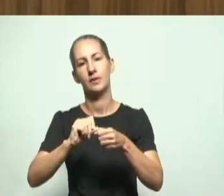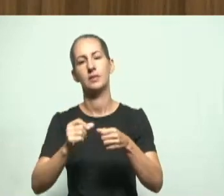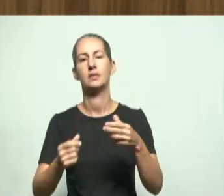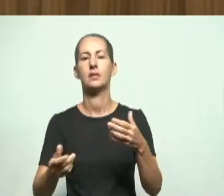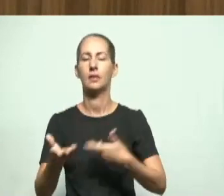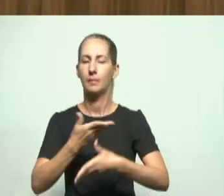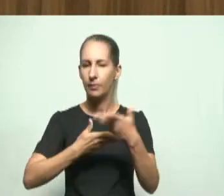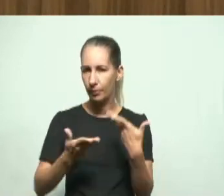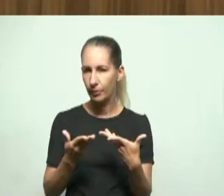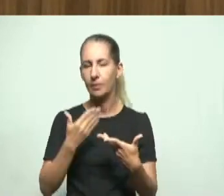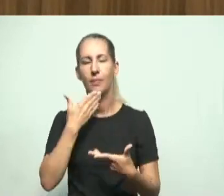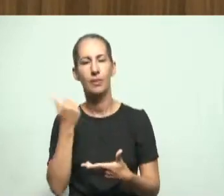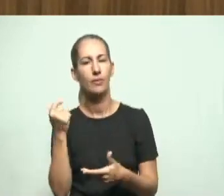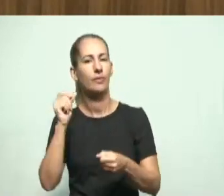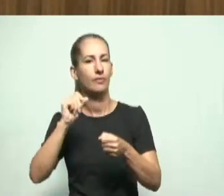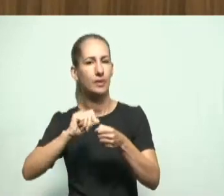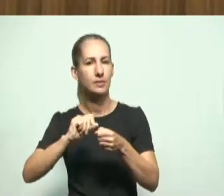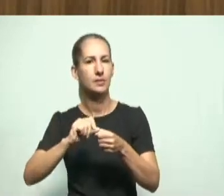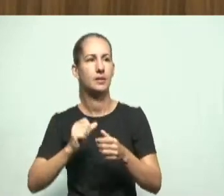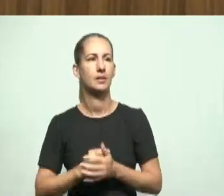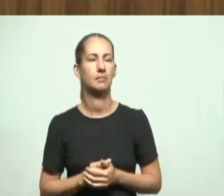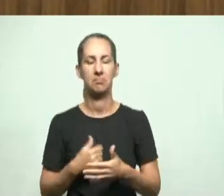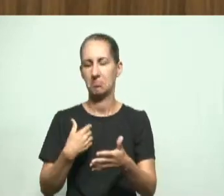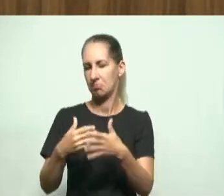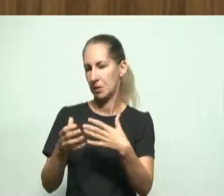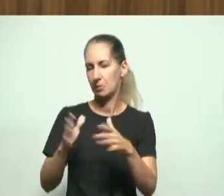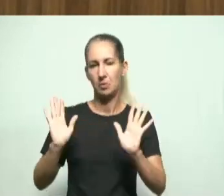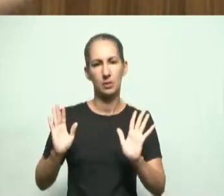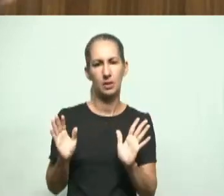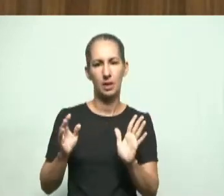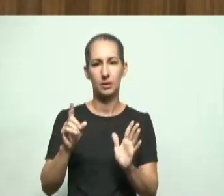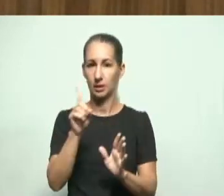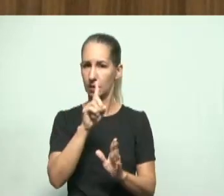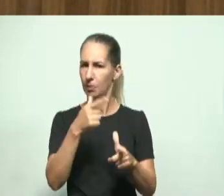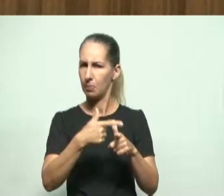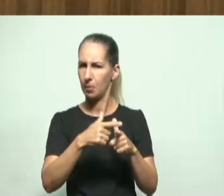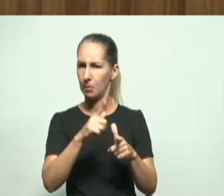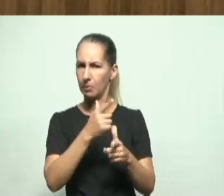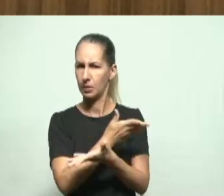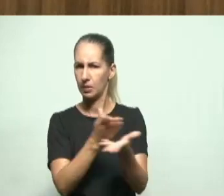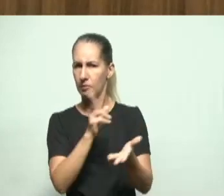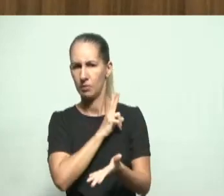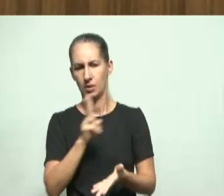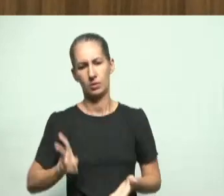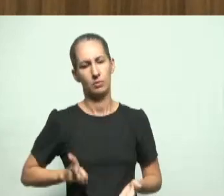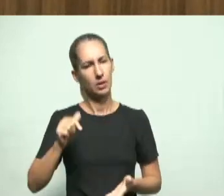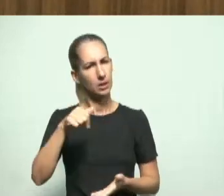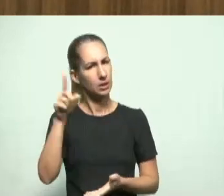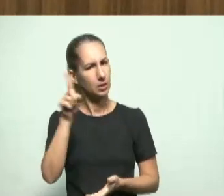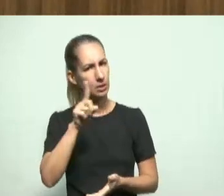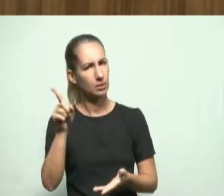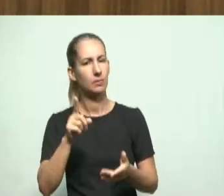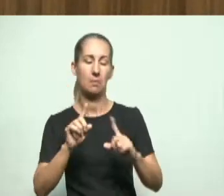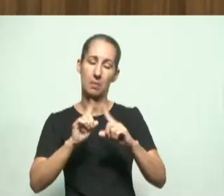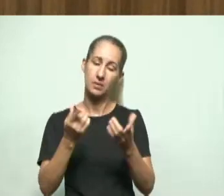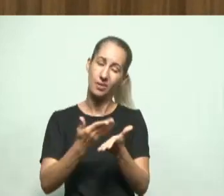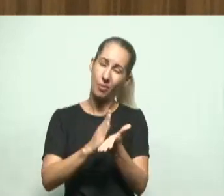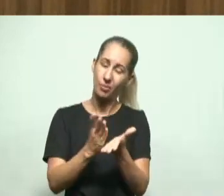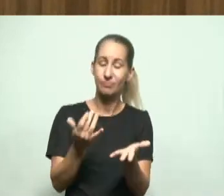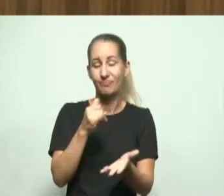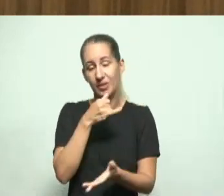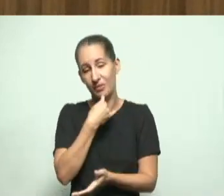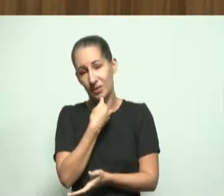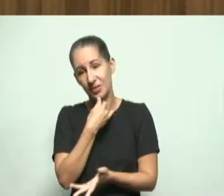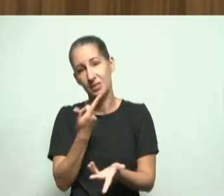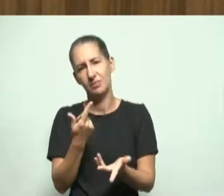procurando fazer o melhor, sem se importar, sem denegrir, nem prejudicar nenhum vereador aqui nessa casa. Mas tem uns que, infelizmente,